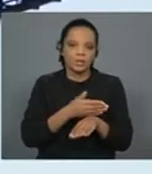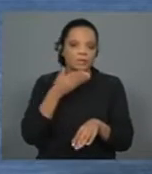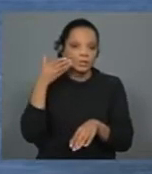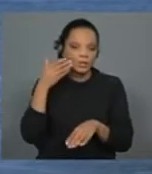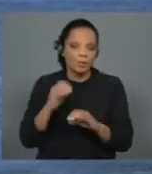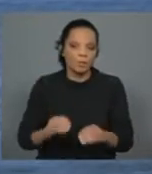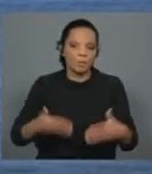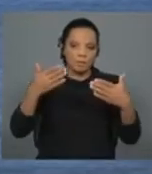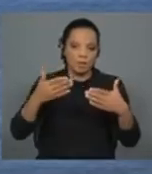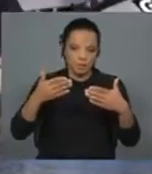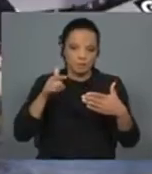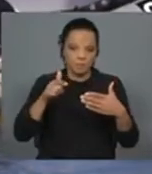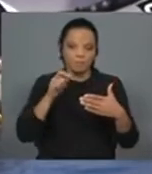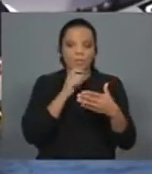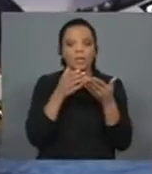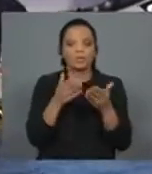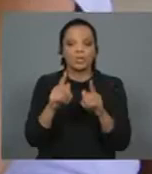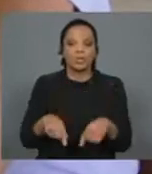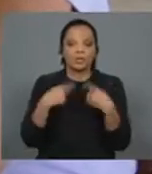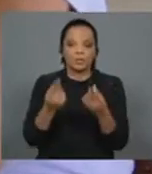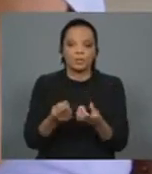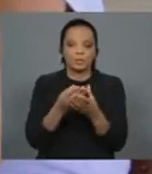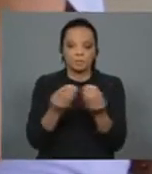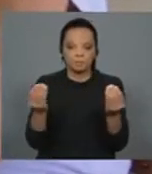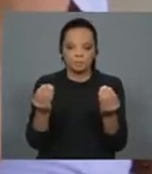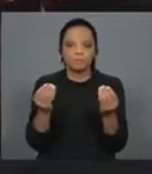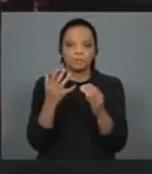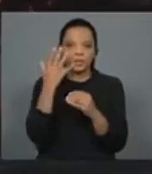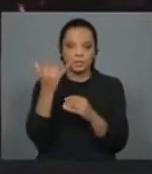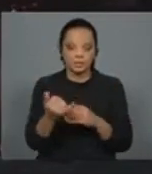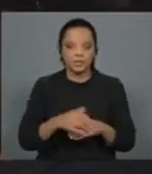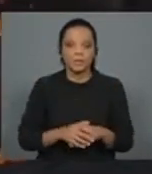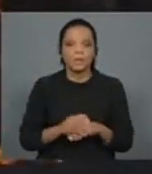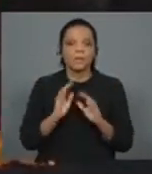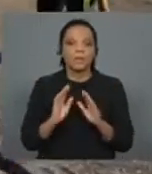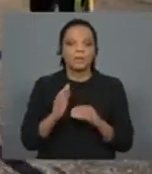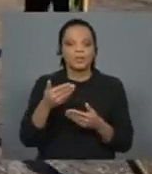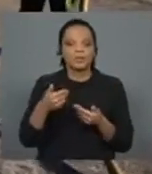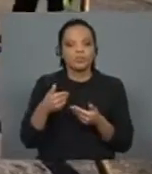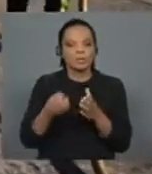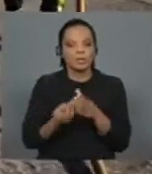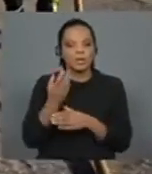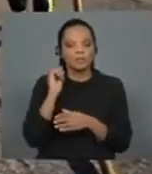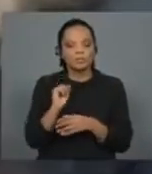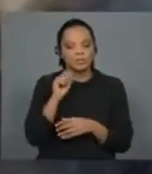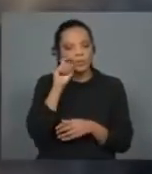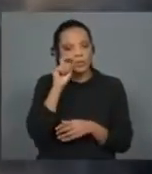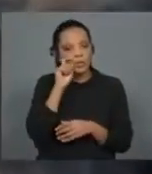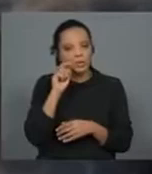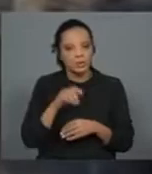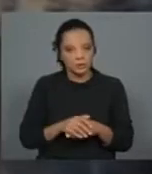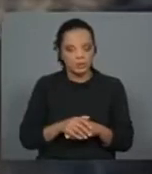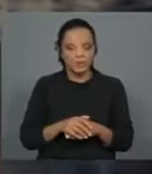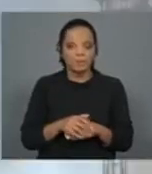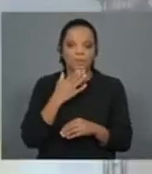intervenção inicial, ajuda, obviamente, aquilo que é depois a resposta que vem a seguir. Mas, acima de tudo, ajuda-nos a criar uma cultura de segurança e, de facto, sermos